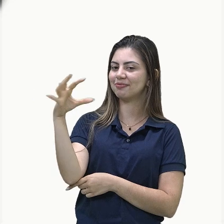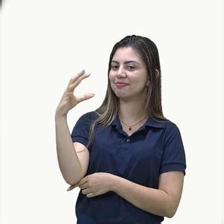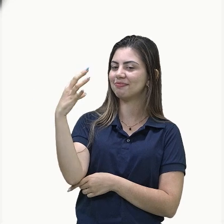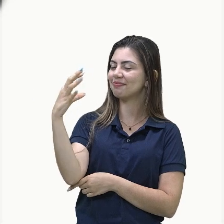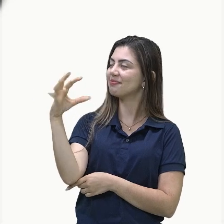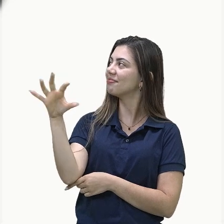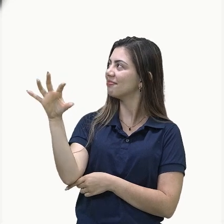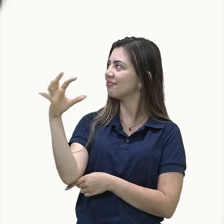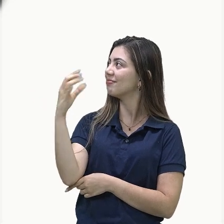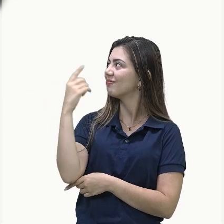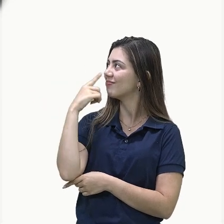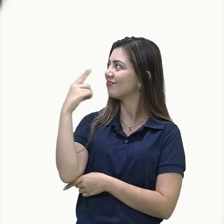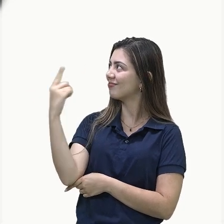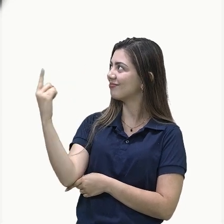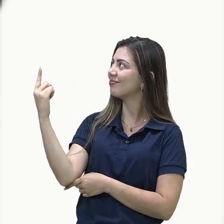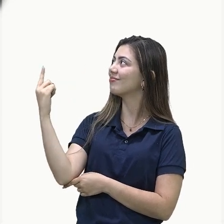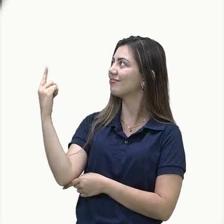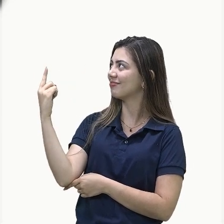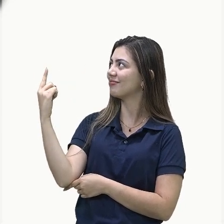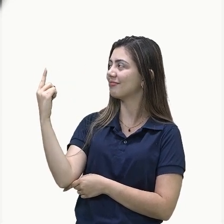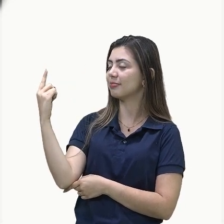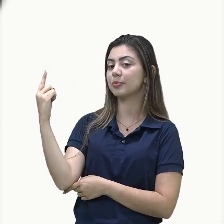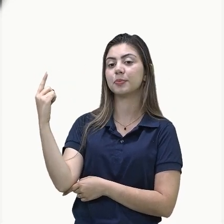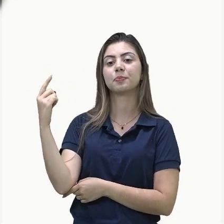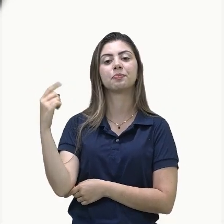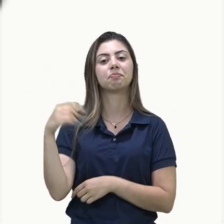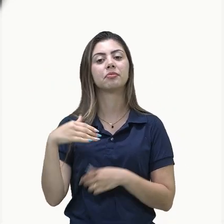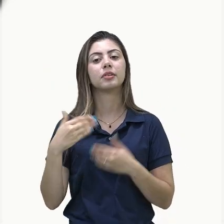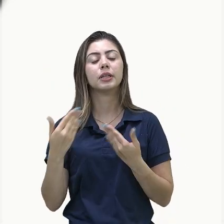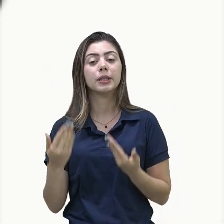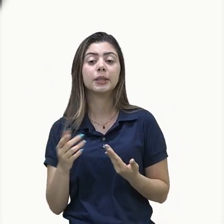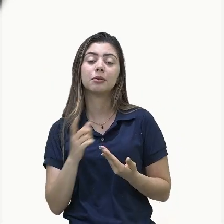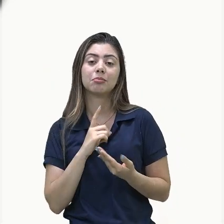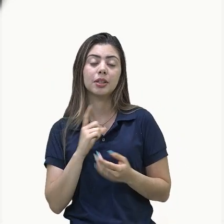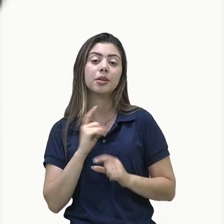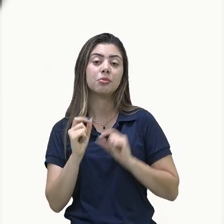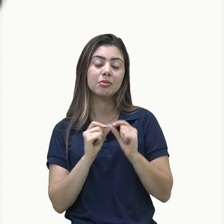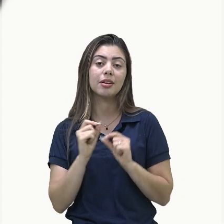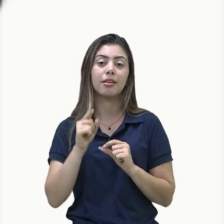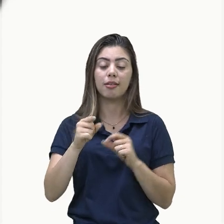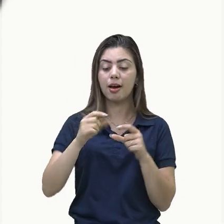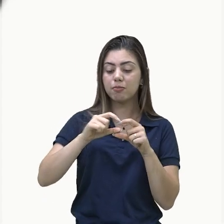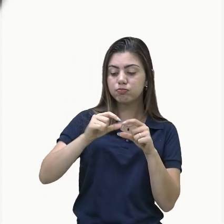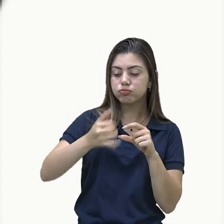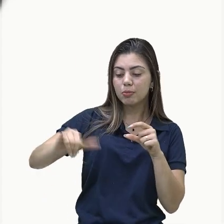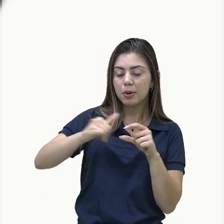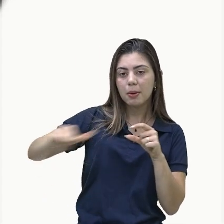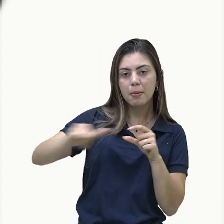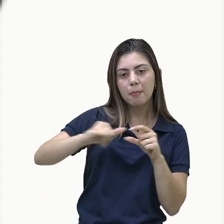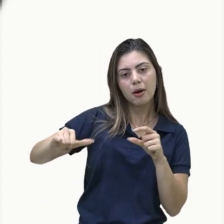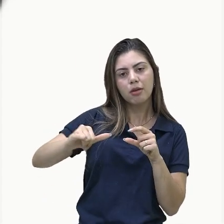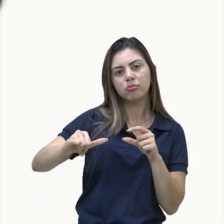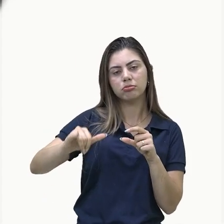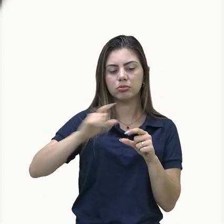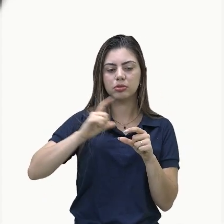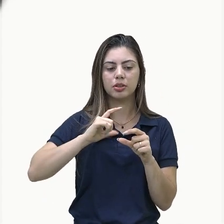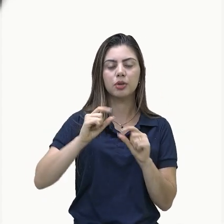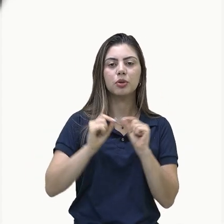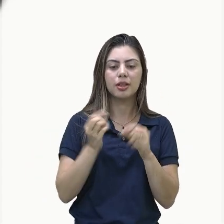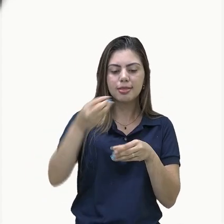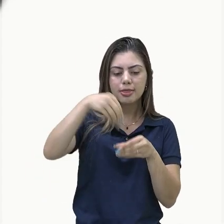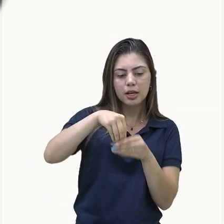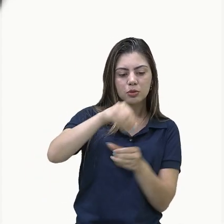ventilador. E aí nós temos que esse aparelho está transformando aí a energia elétrica em várias outras